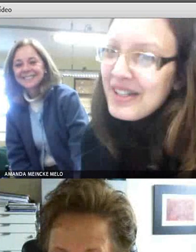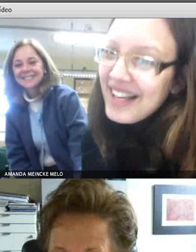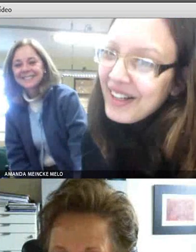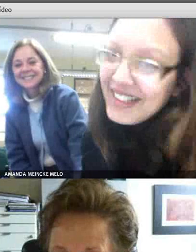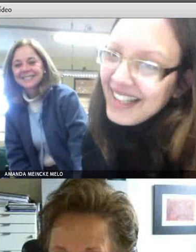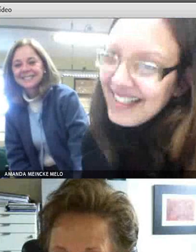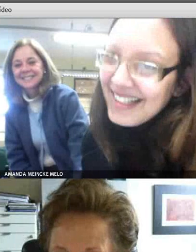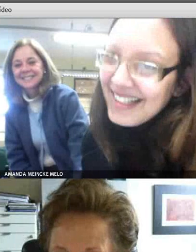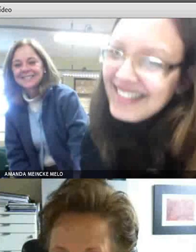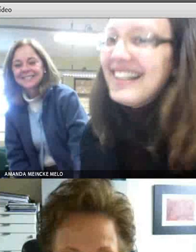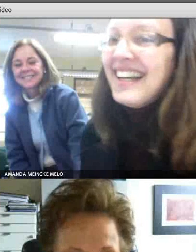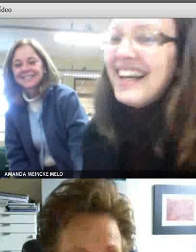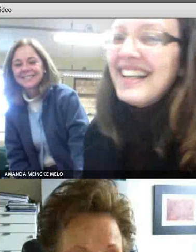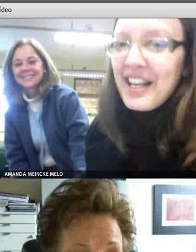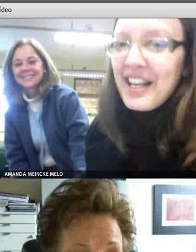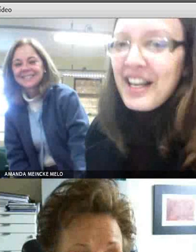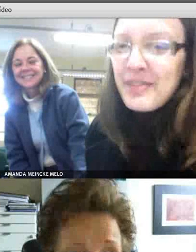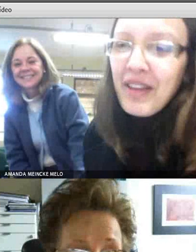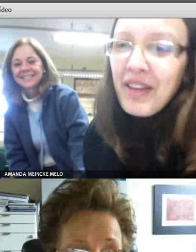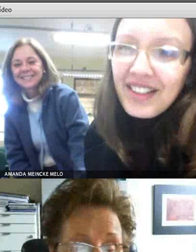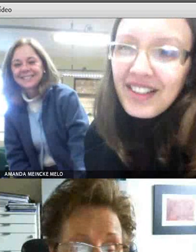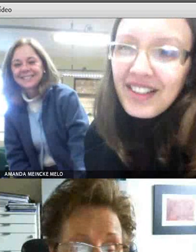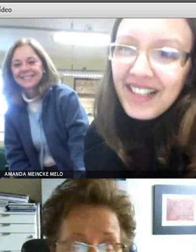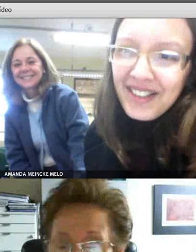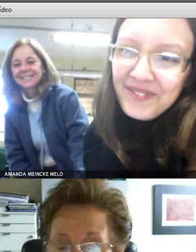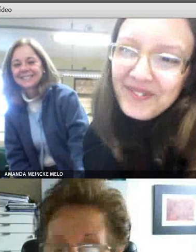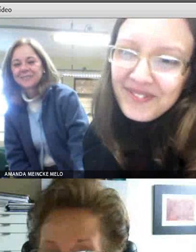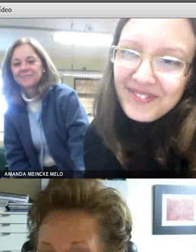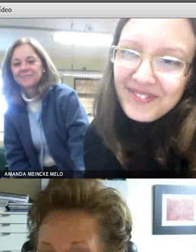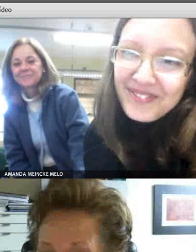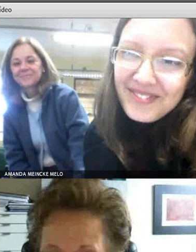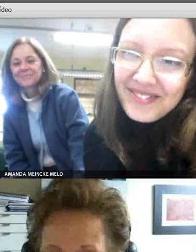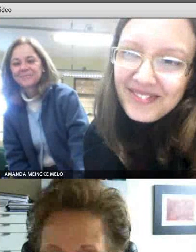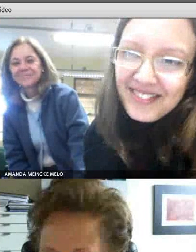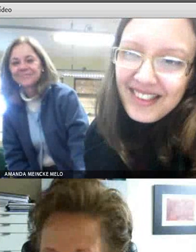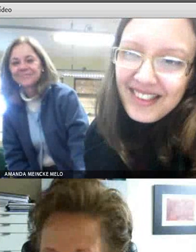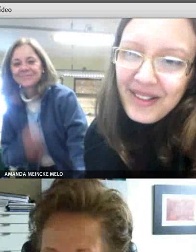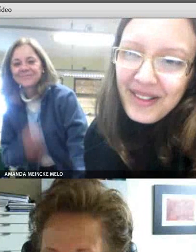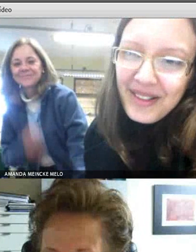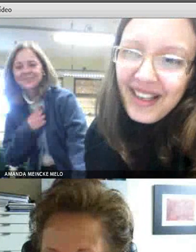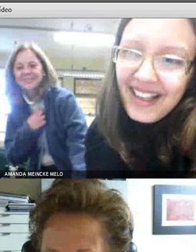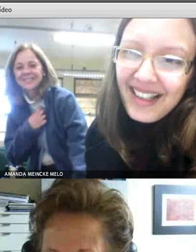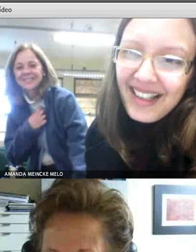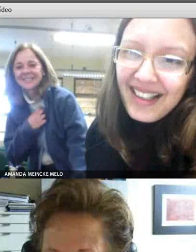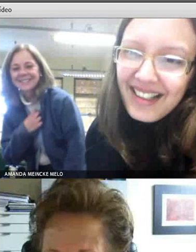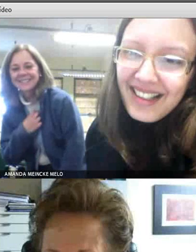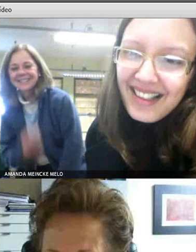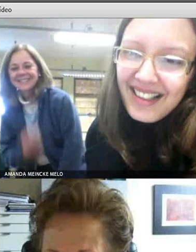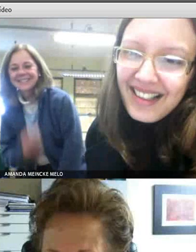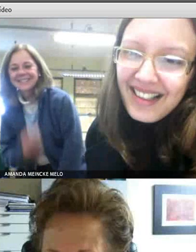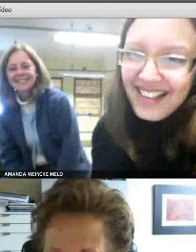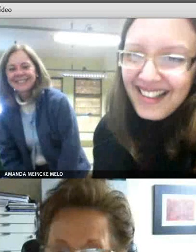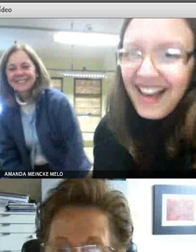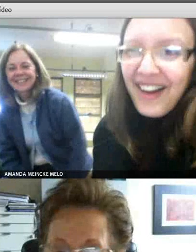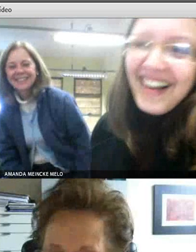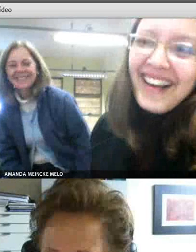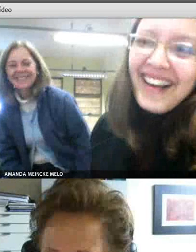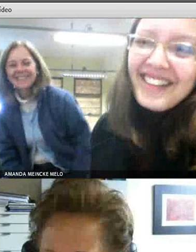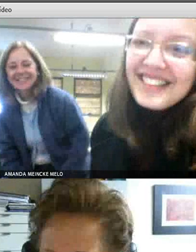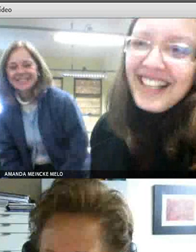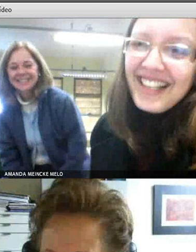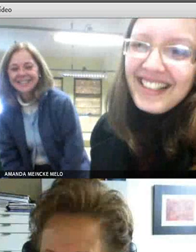disposição e interesse, serás muito bem-vinda. Muito obrigada, Cristina, Amanda. Como adorei poder aprender a usar isso aqui.